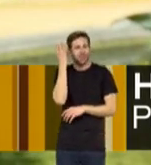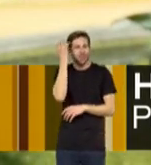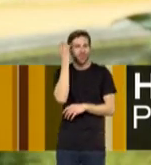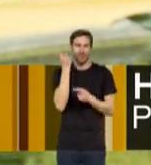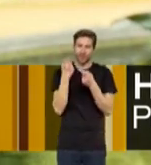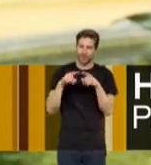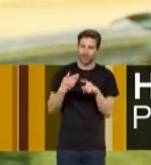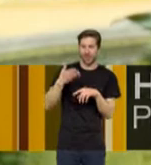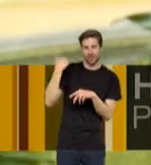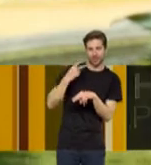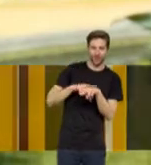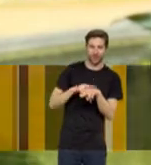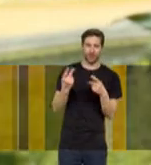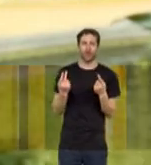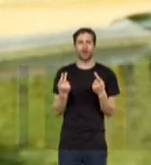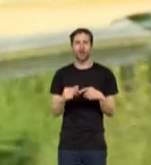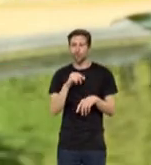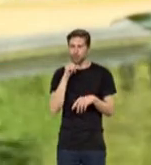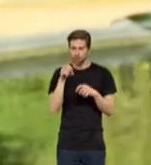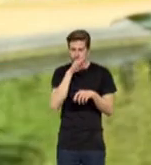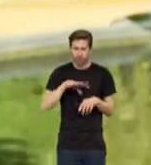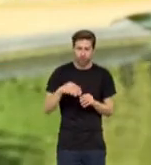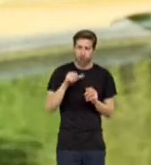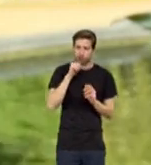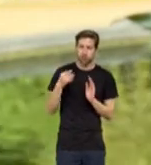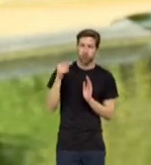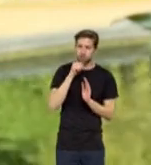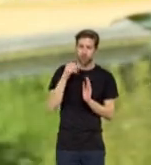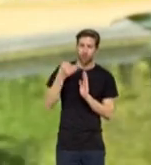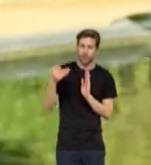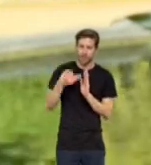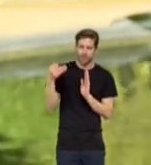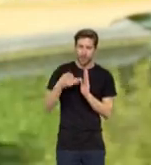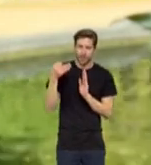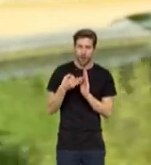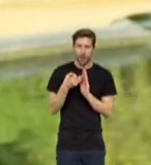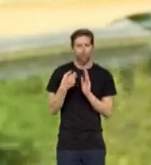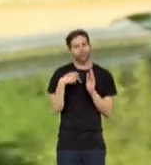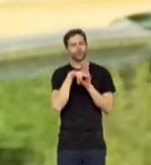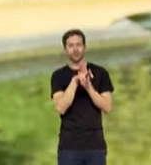um pouco diferente, não é? E continua a ser, eu venho regularmente ao jardim, visito regularmente o jardim,